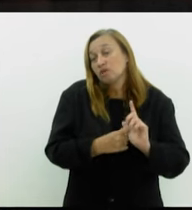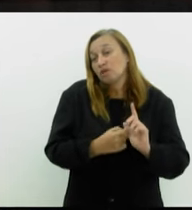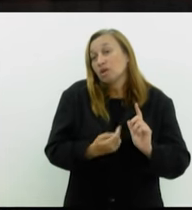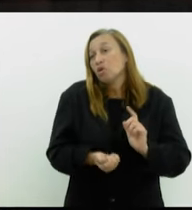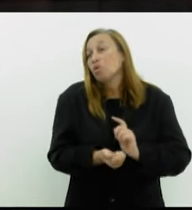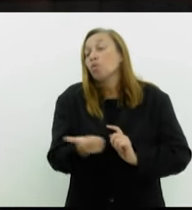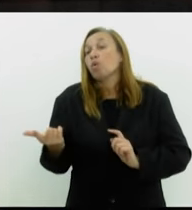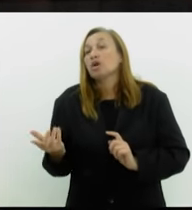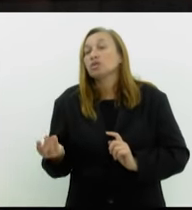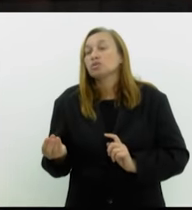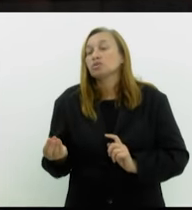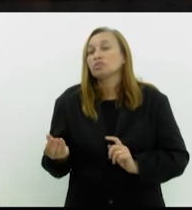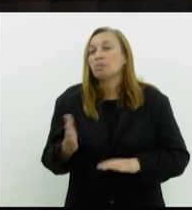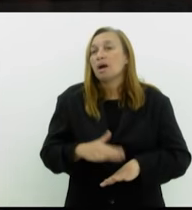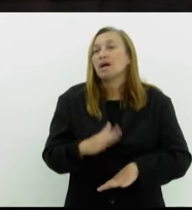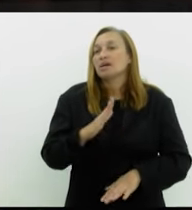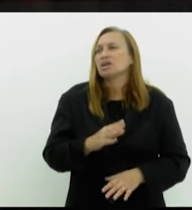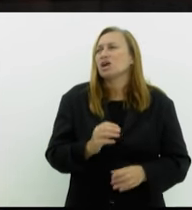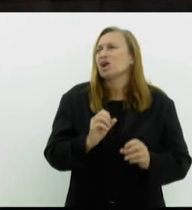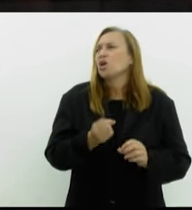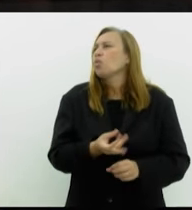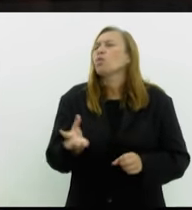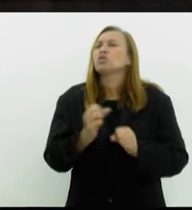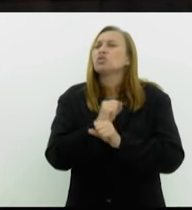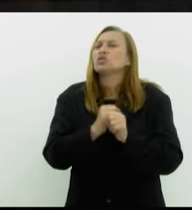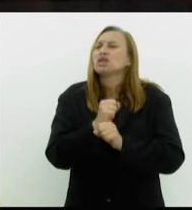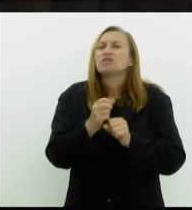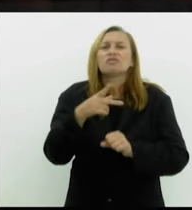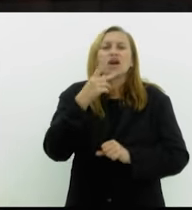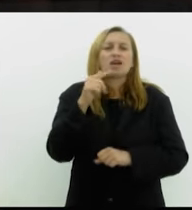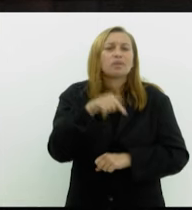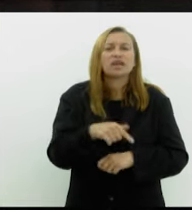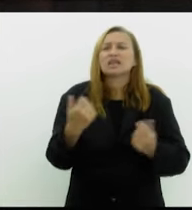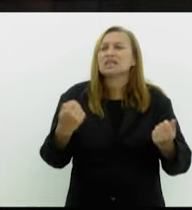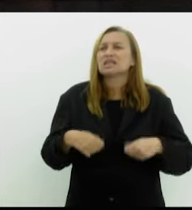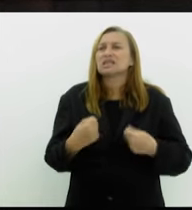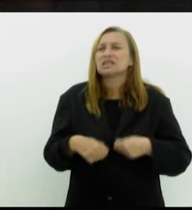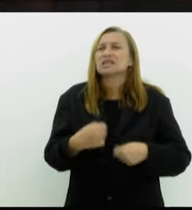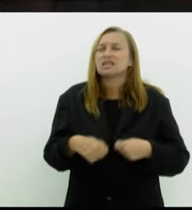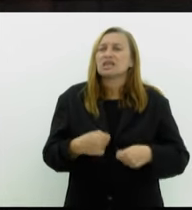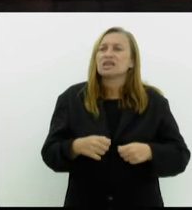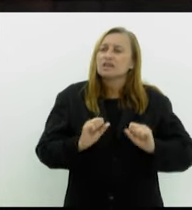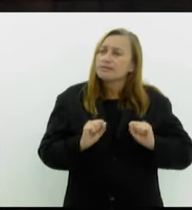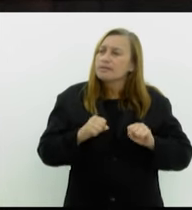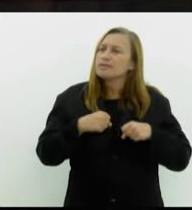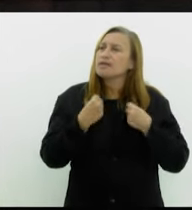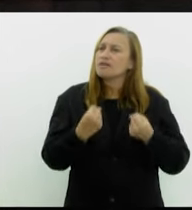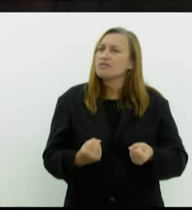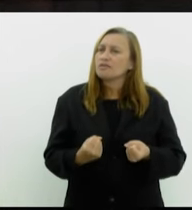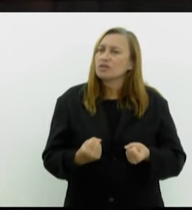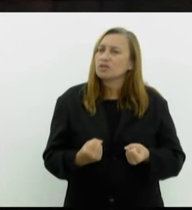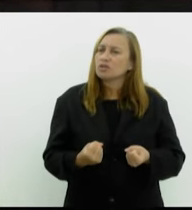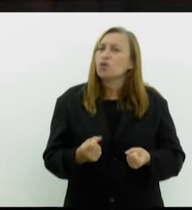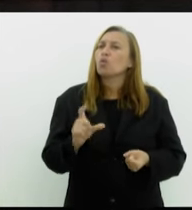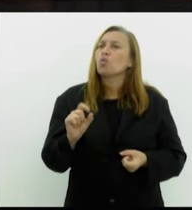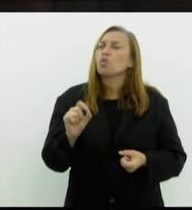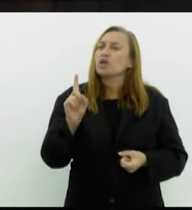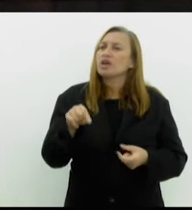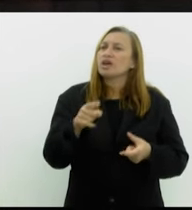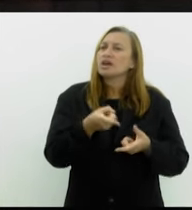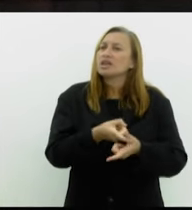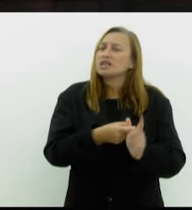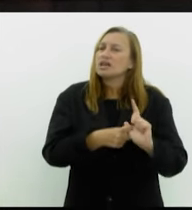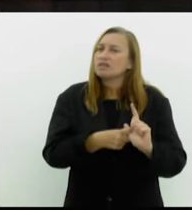Há quantos anos falamos aqui sobre a necessidade de definir o que é devedor quanto